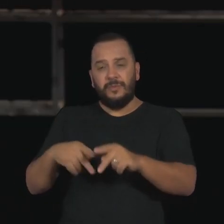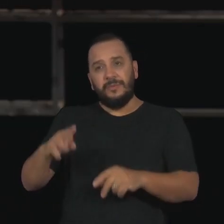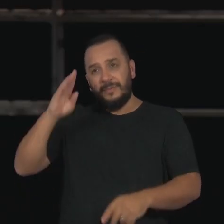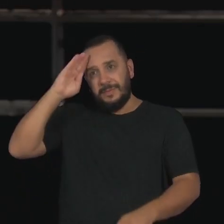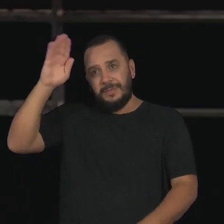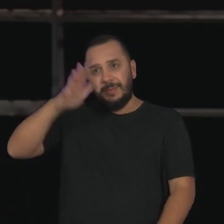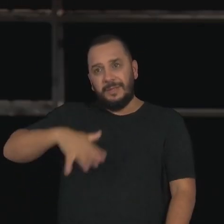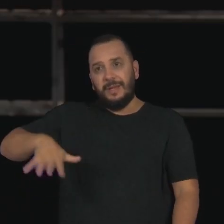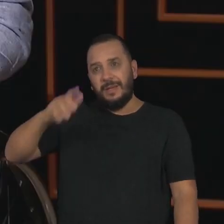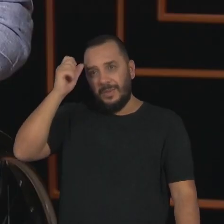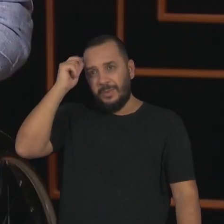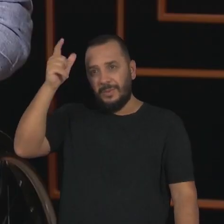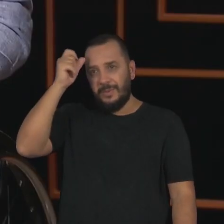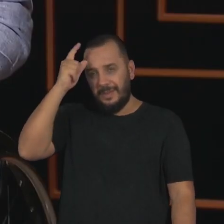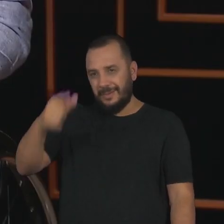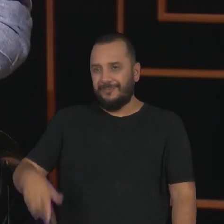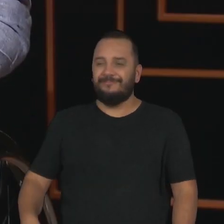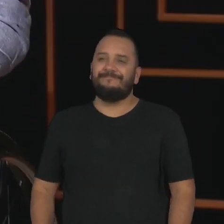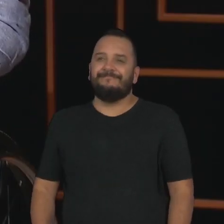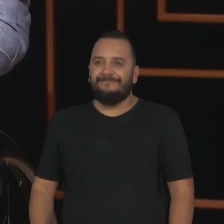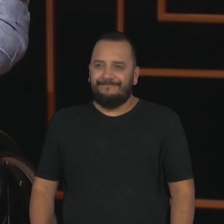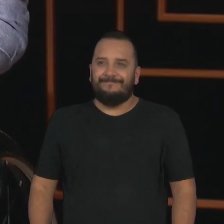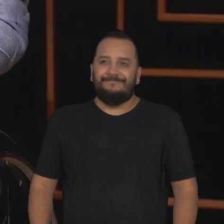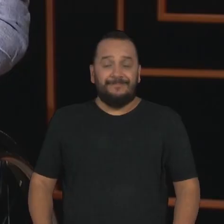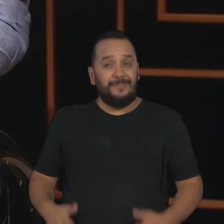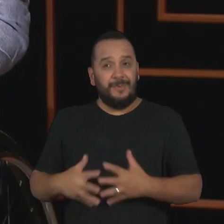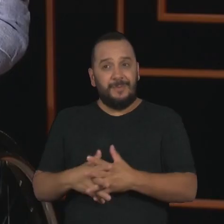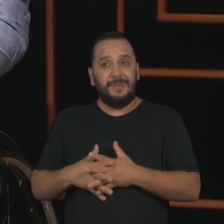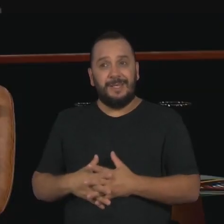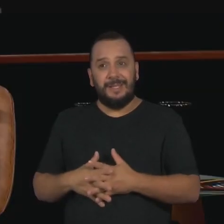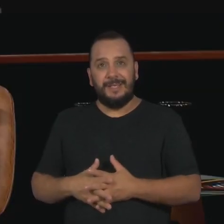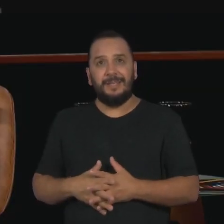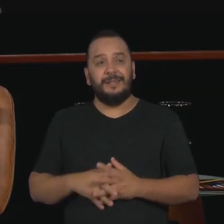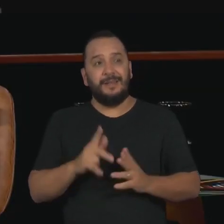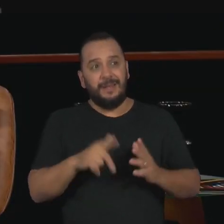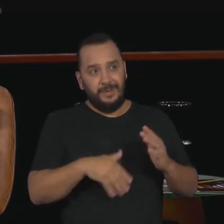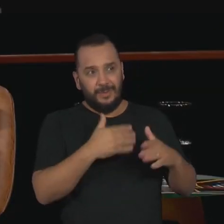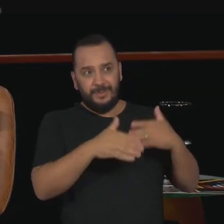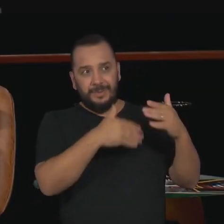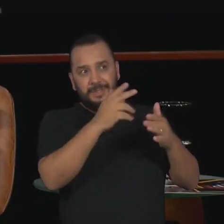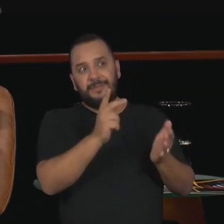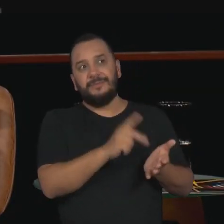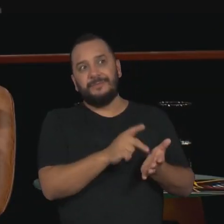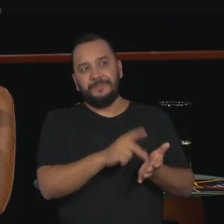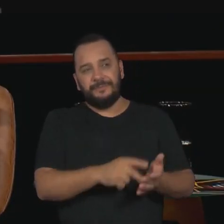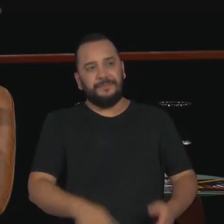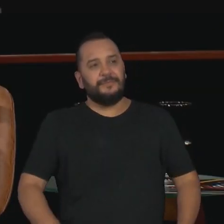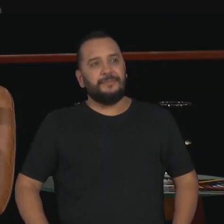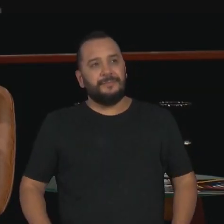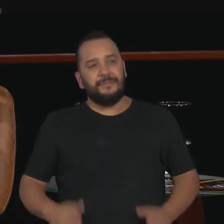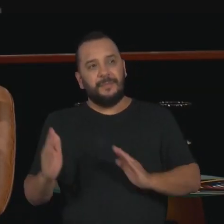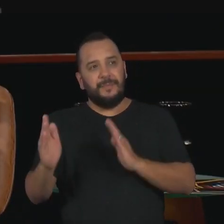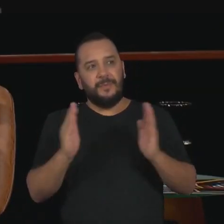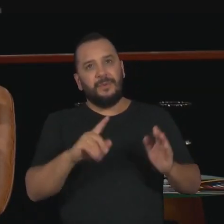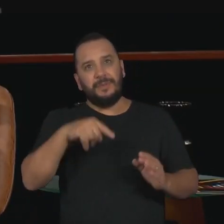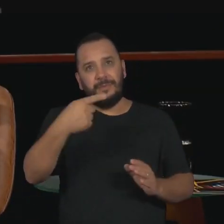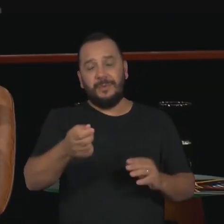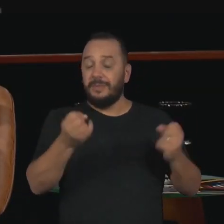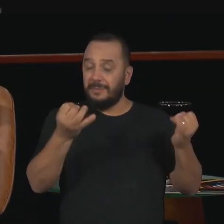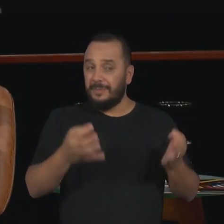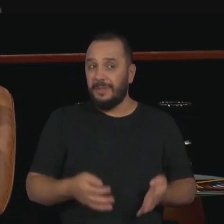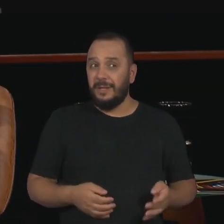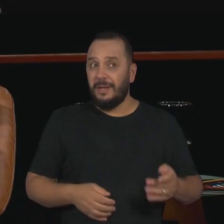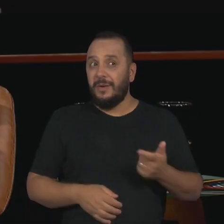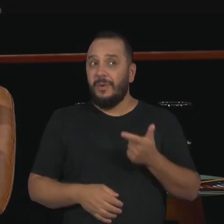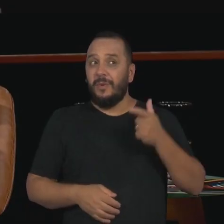cultural. Então é uma coisa ainda muito complicada. Uma construção, né? Agora, no próximo bloco, vamos falar de uma